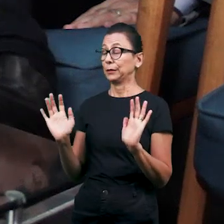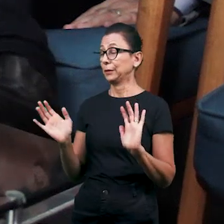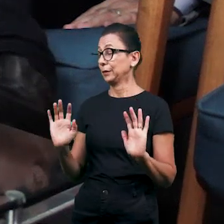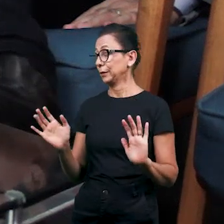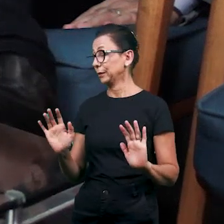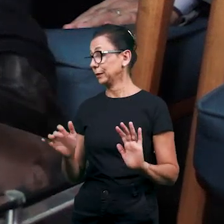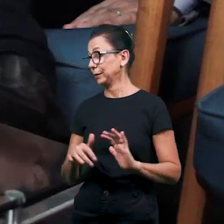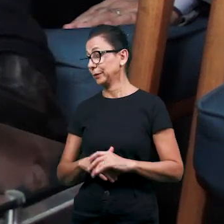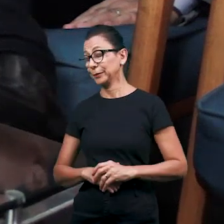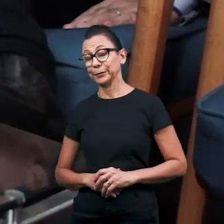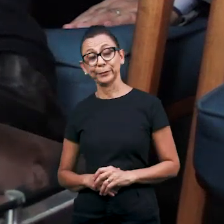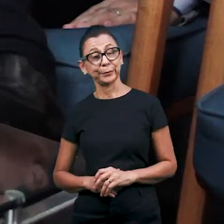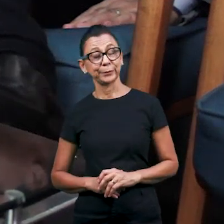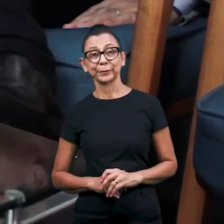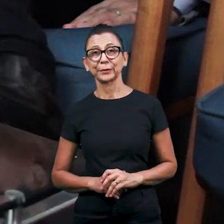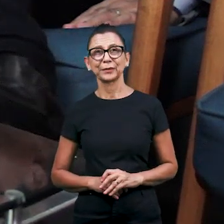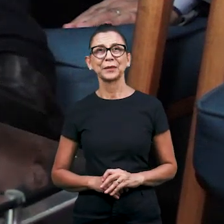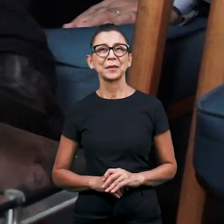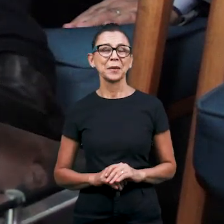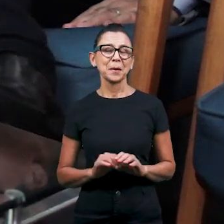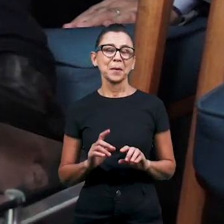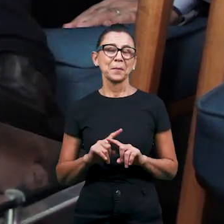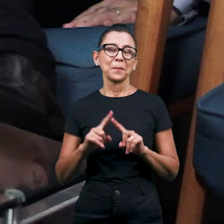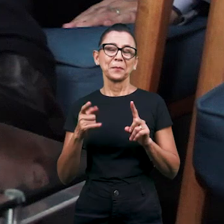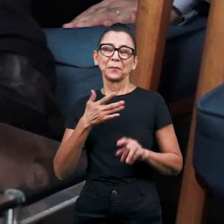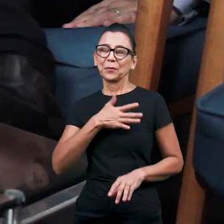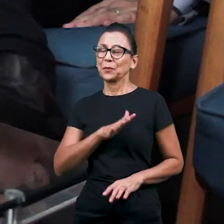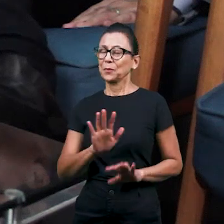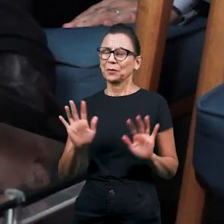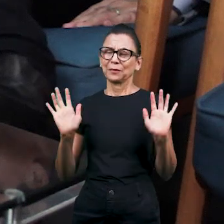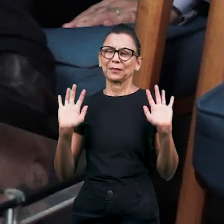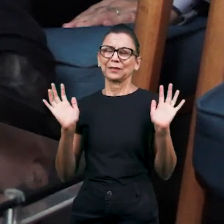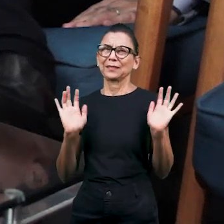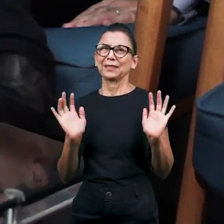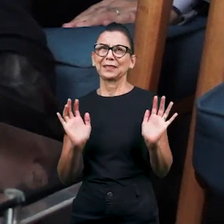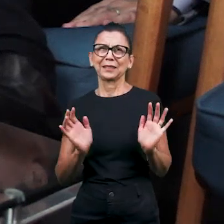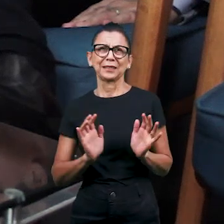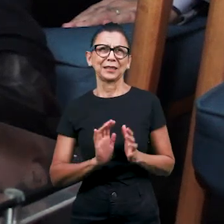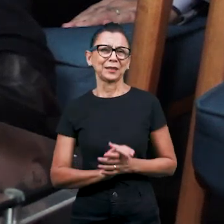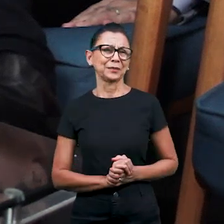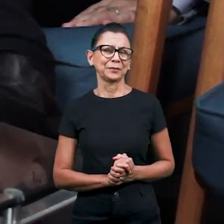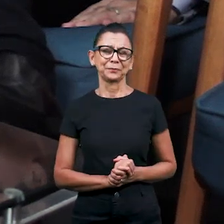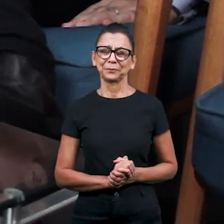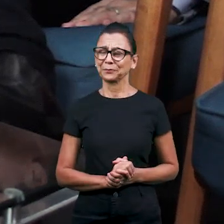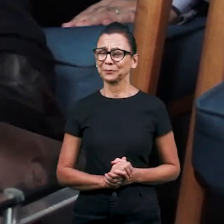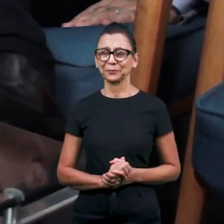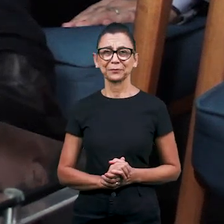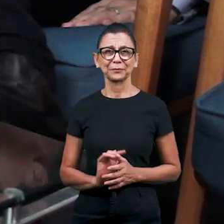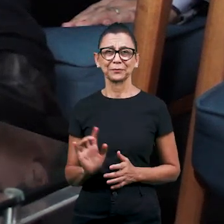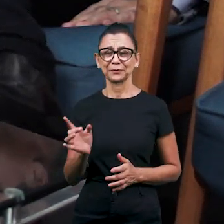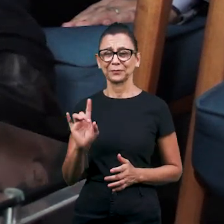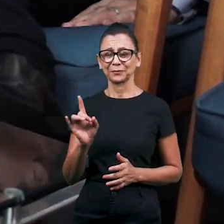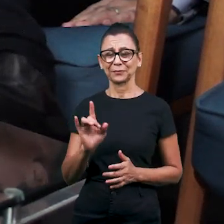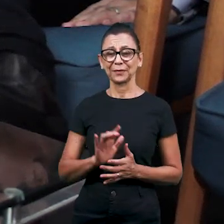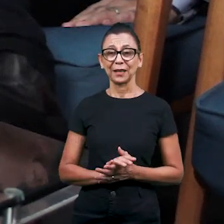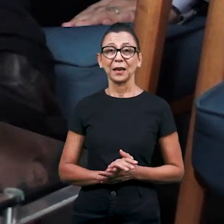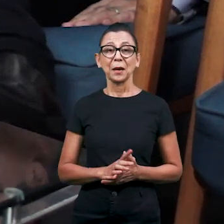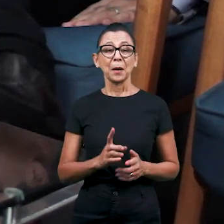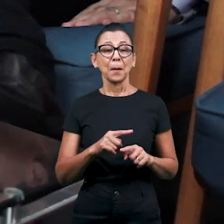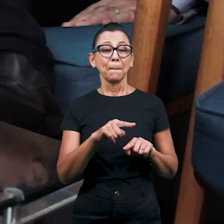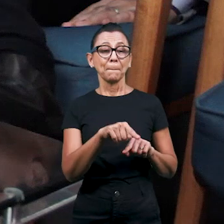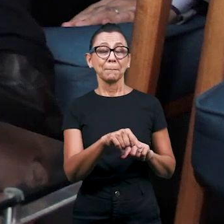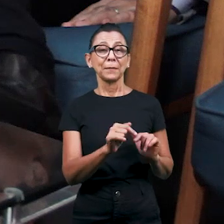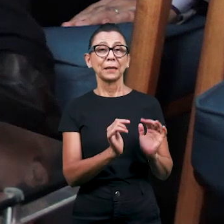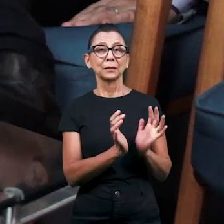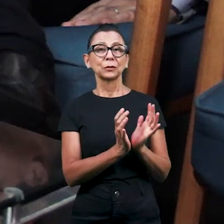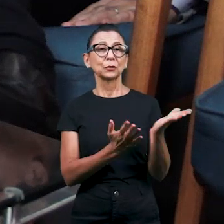começa... Porque o jovem tem esse tempo todo, né? Por exemplo, igual a palavra. O pastor Josias trouxe uma palavra maravilhosa para os